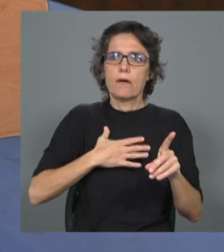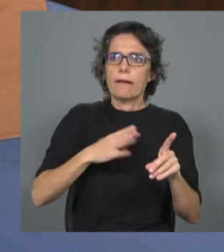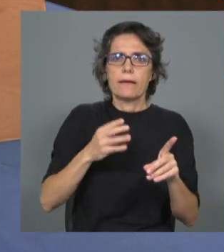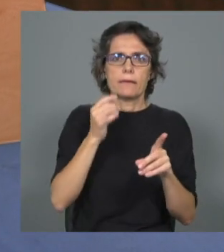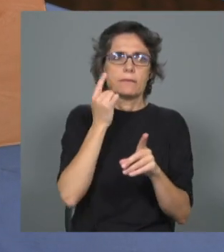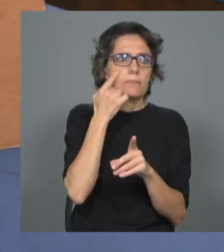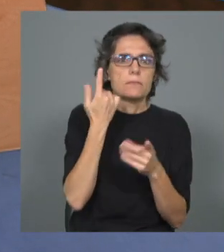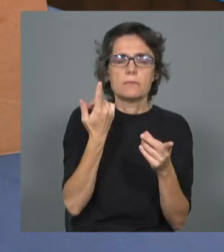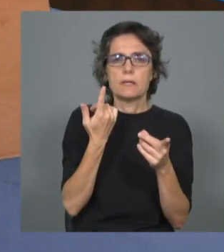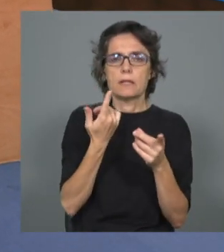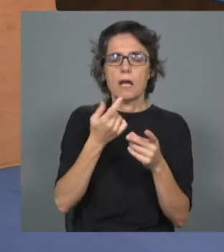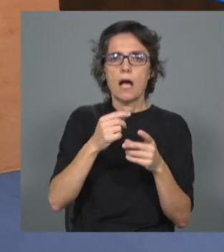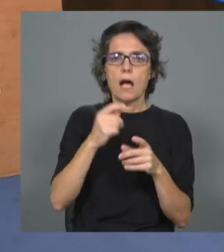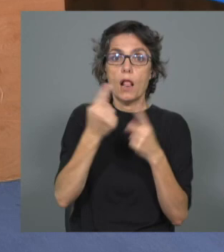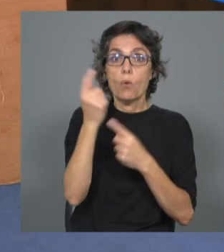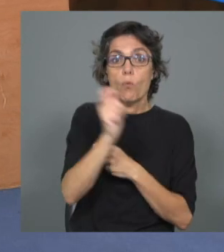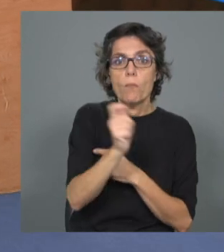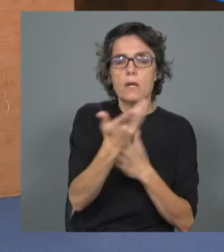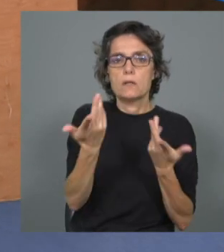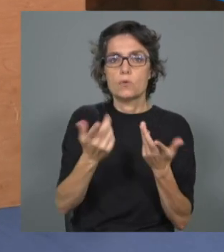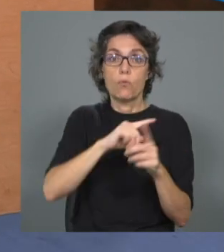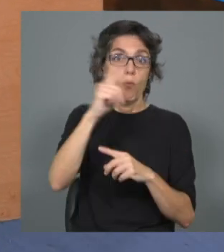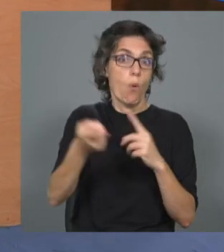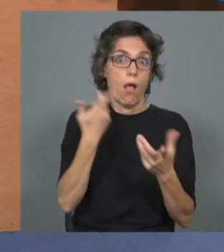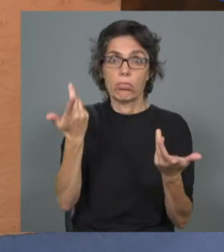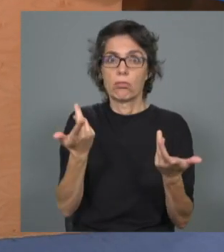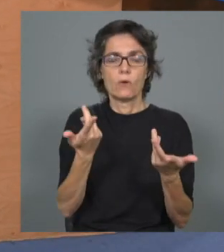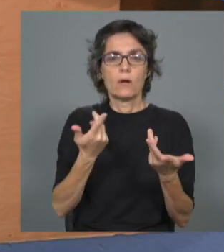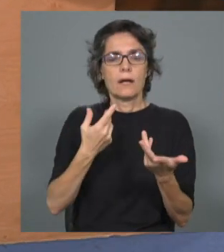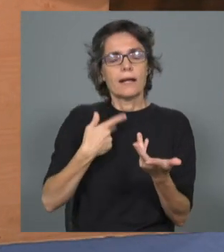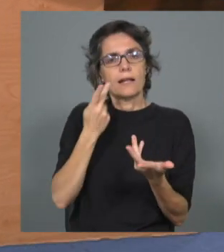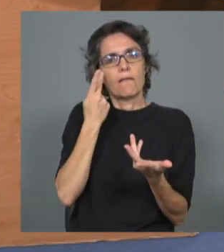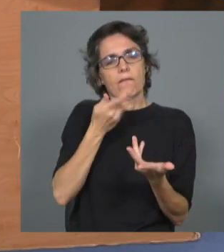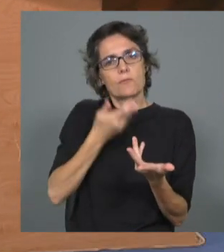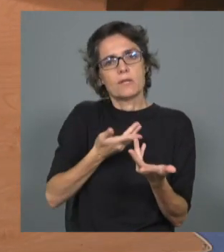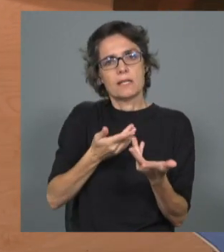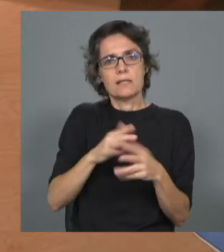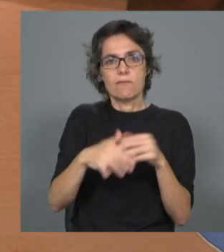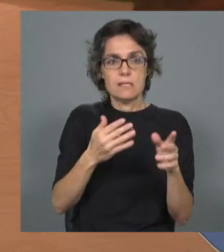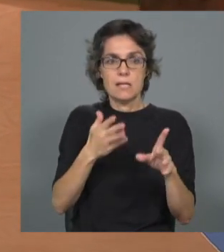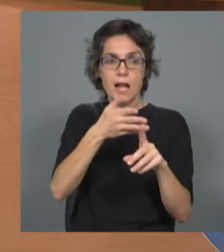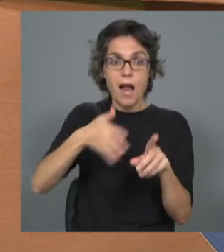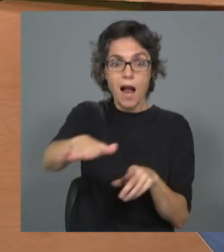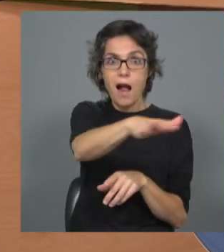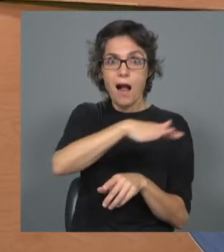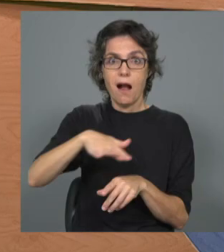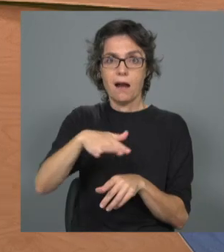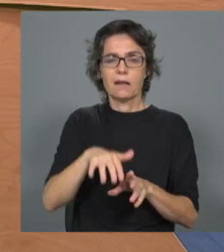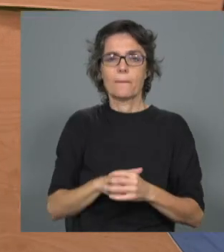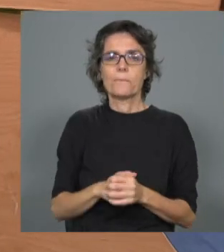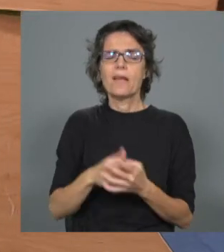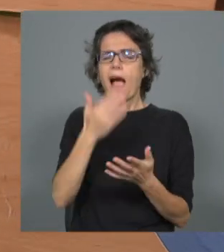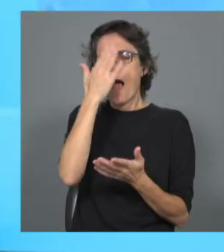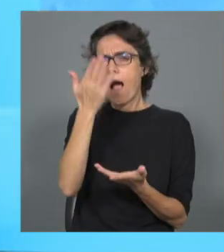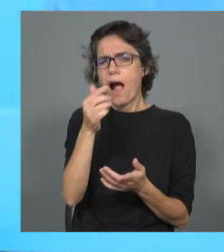por anos, e que entregam a sua vida a uma presença nestas regiões. É sangue novo,